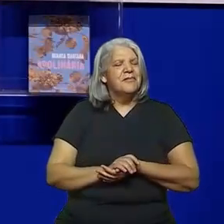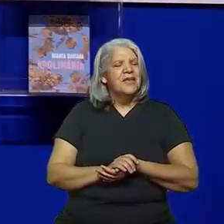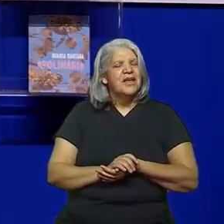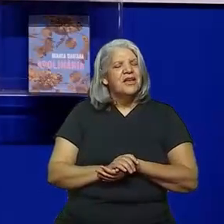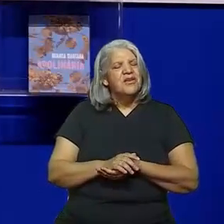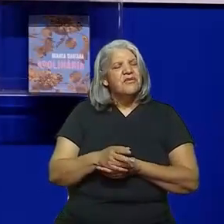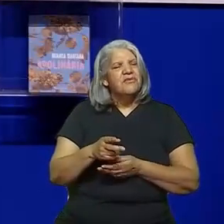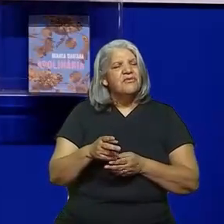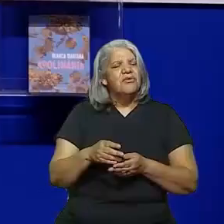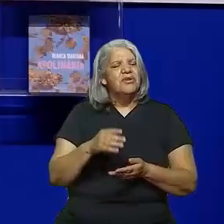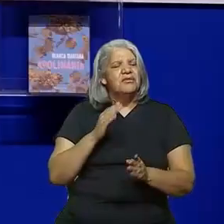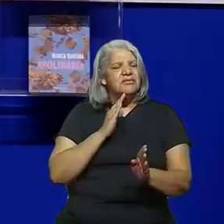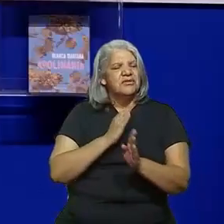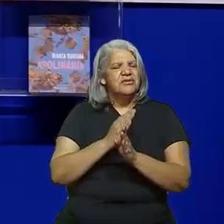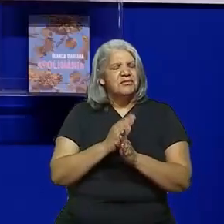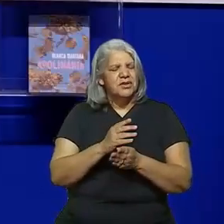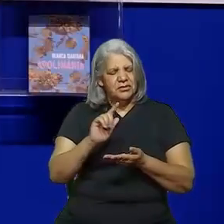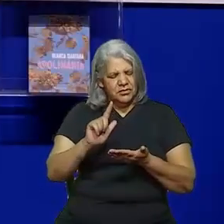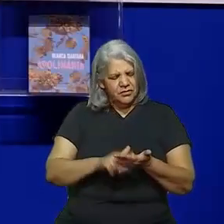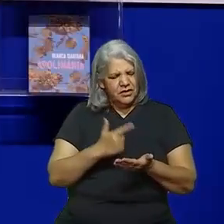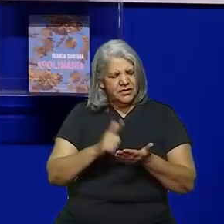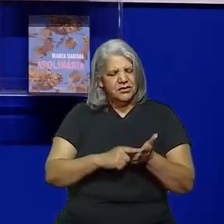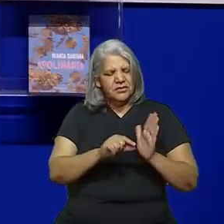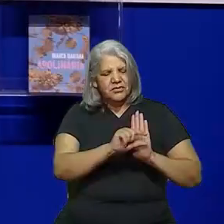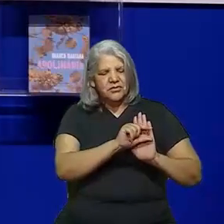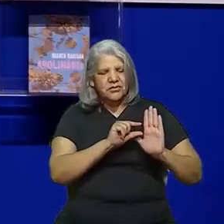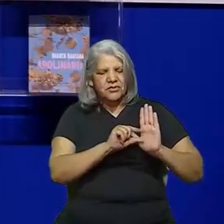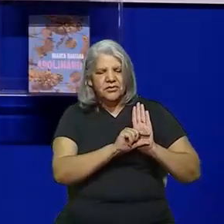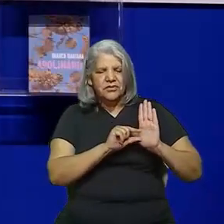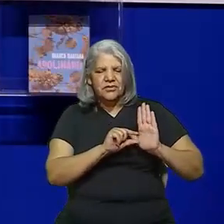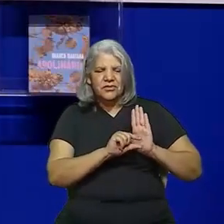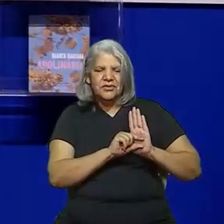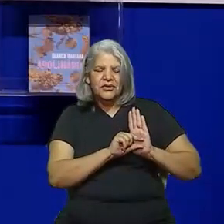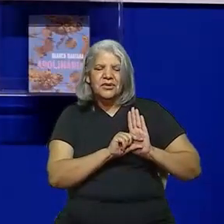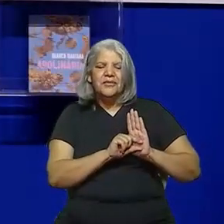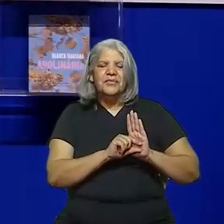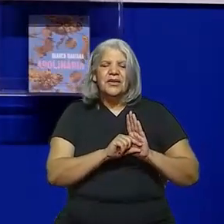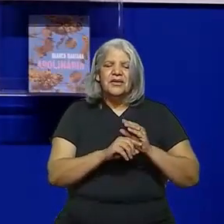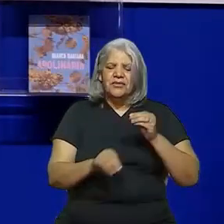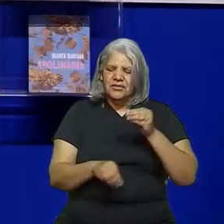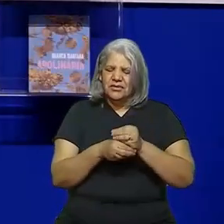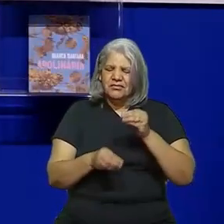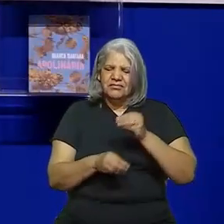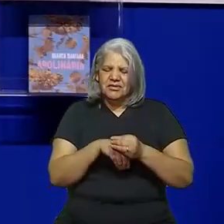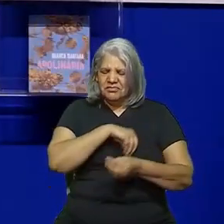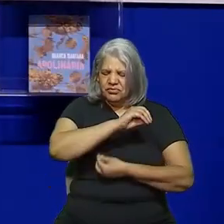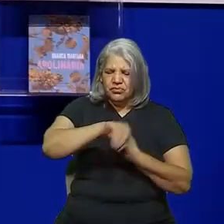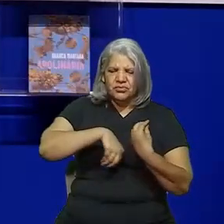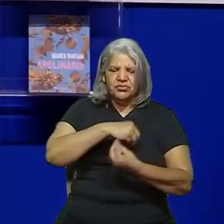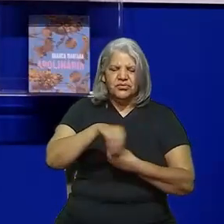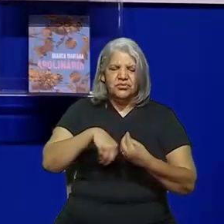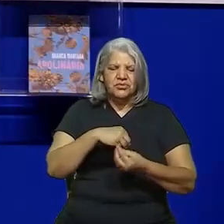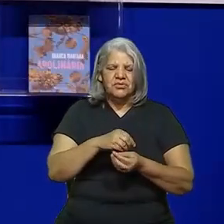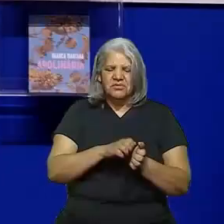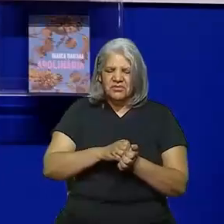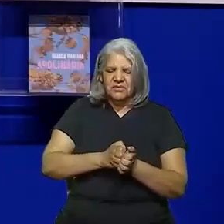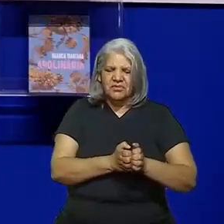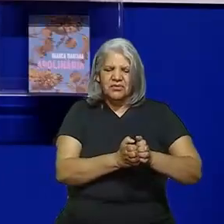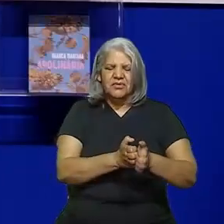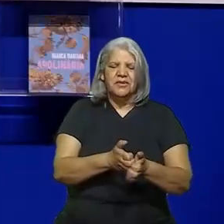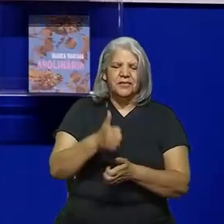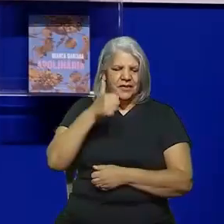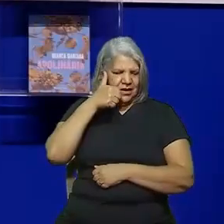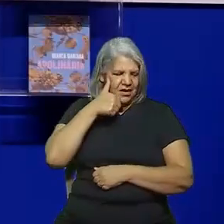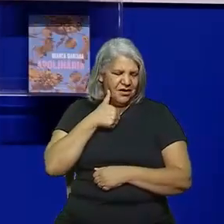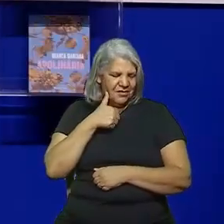diversos capítulos do livro e vendo isso. E misturando com uma situação também de perseguição à mulher,